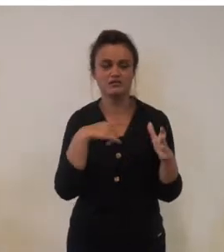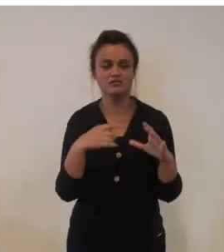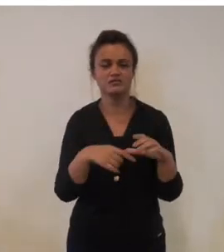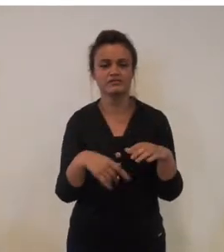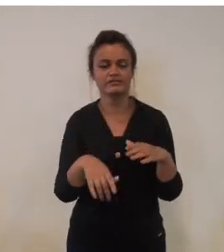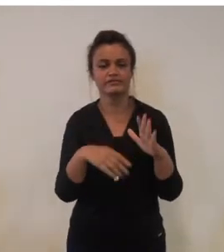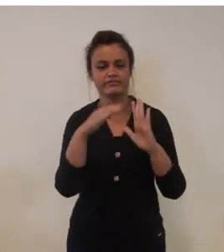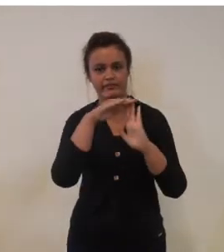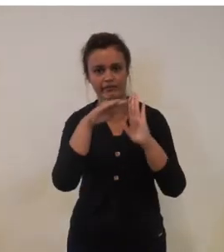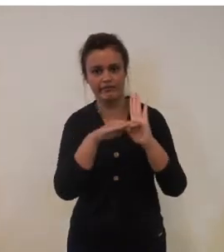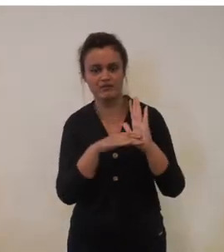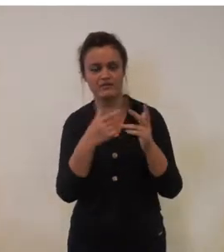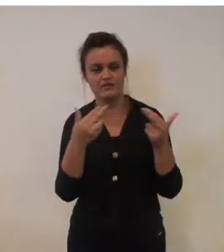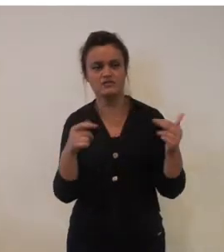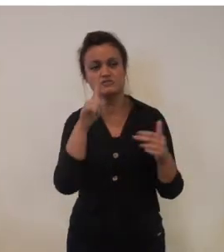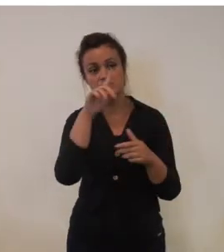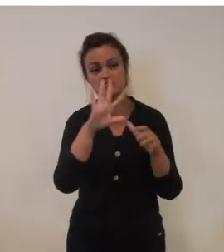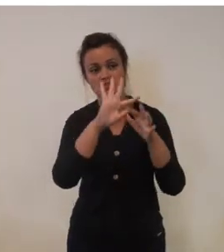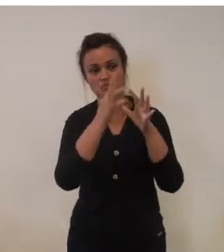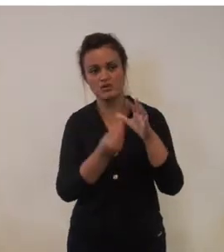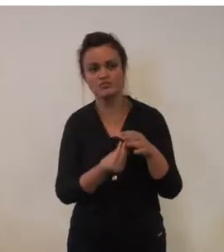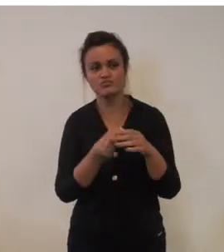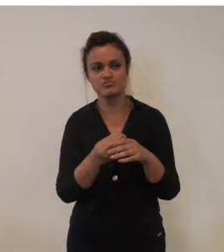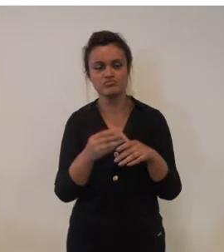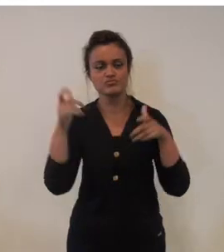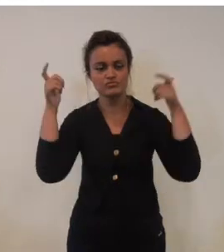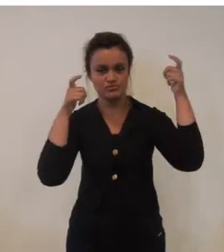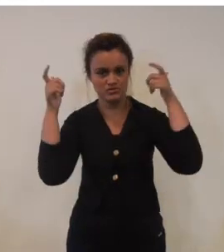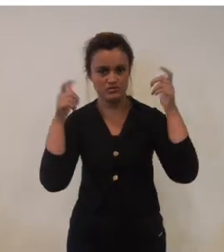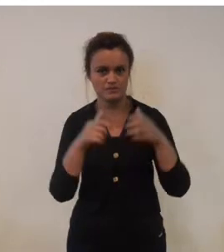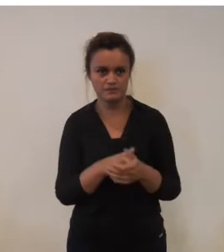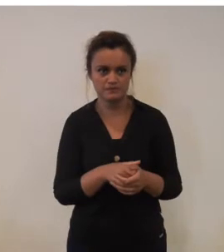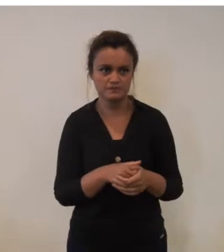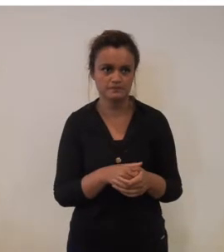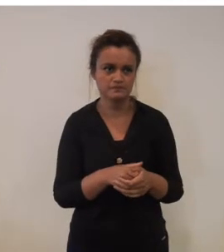por trás, e o Mercosul e o Chile.